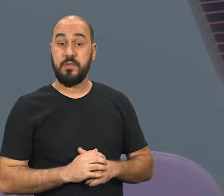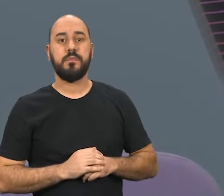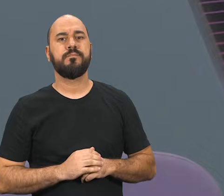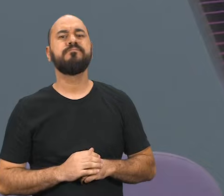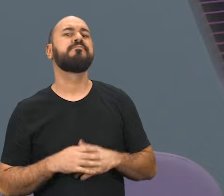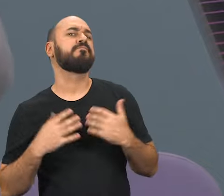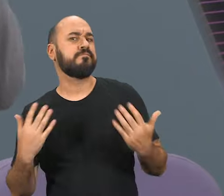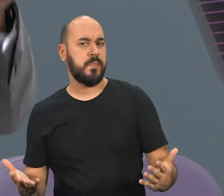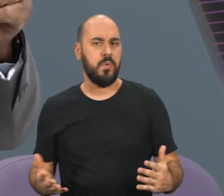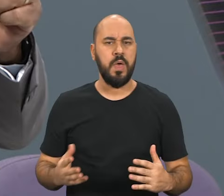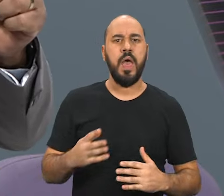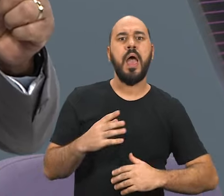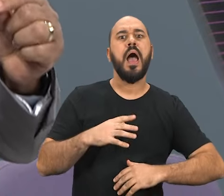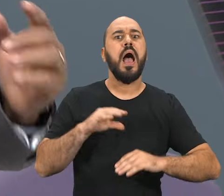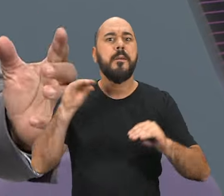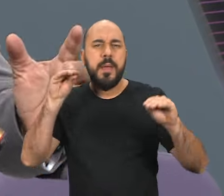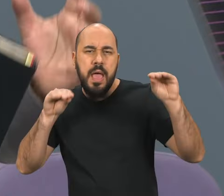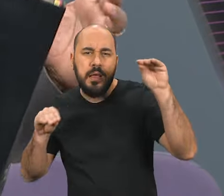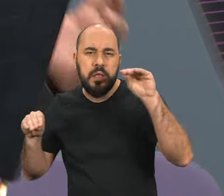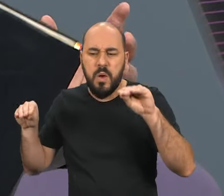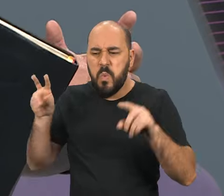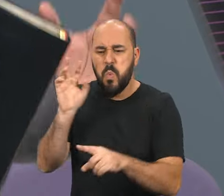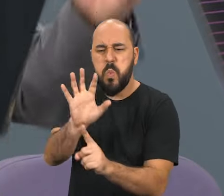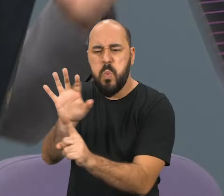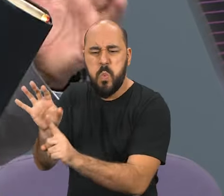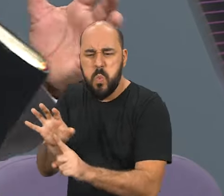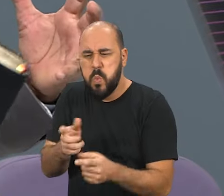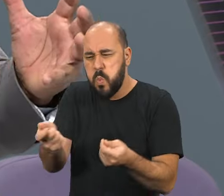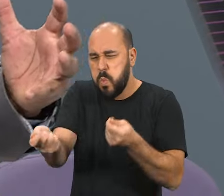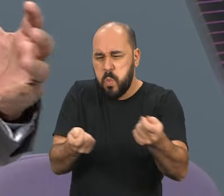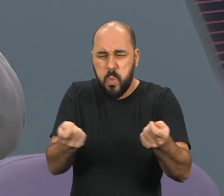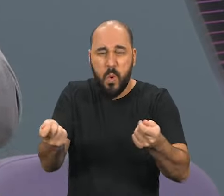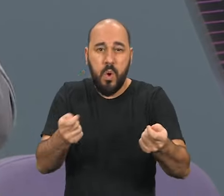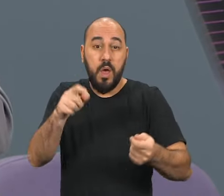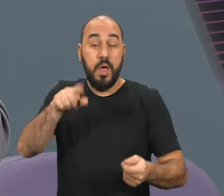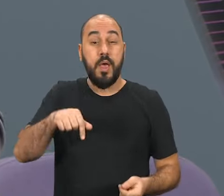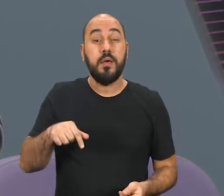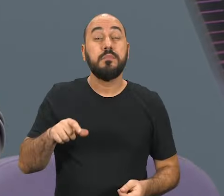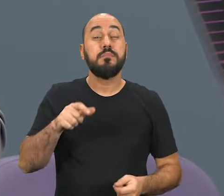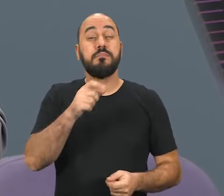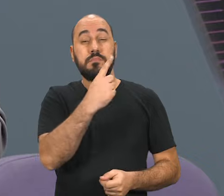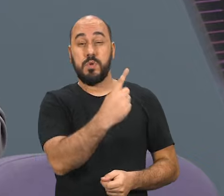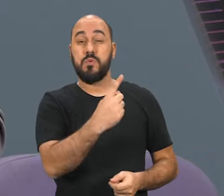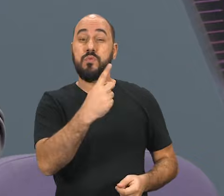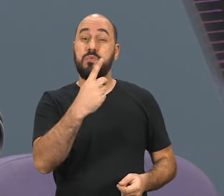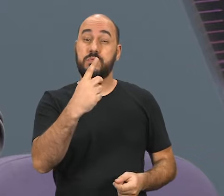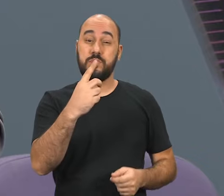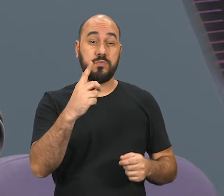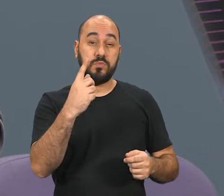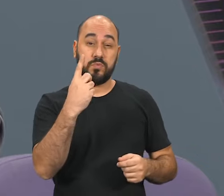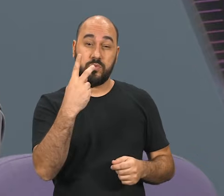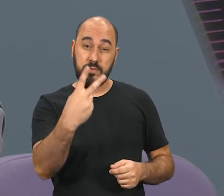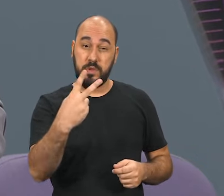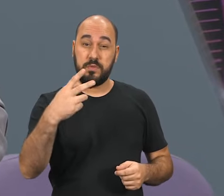meses que a besta dominaria, seria o mesmo tempo em que a igreja verdadeira seria perseguida. Está